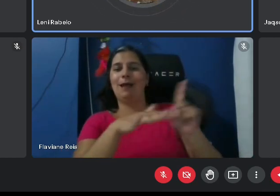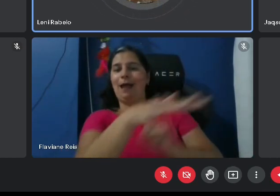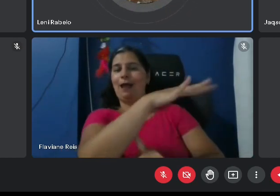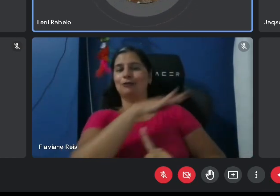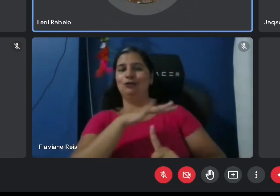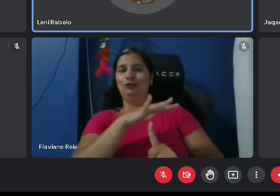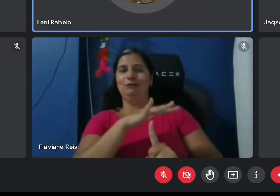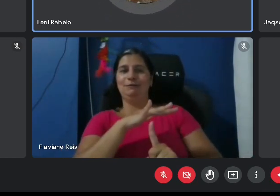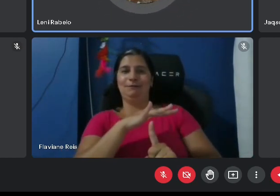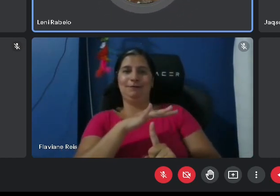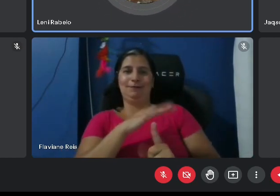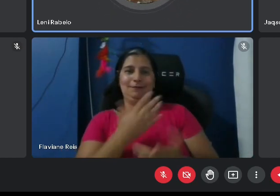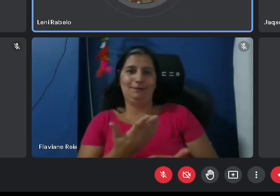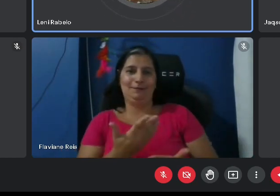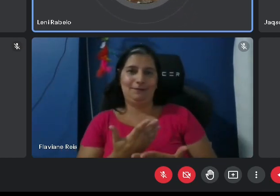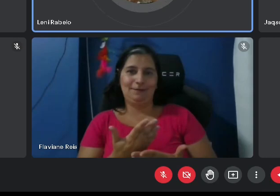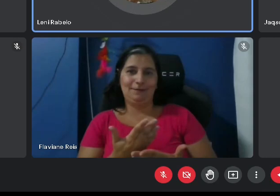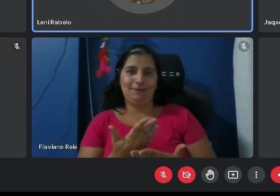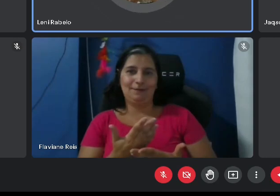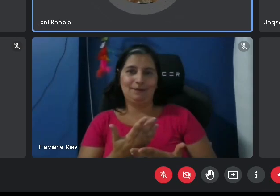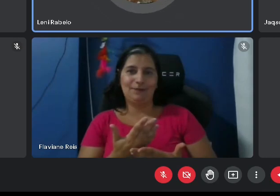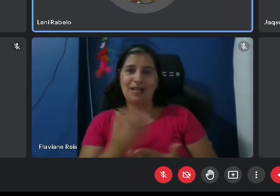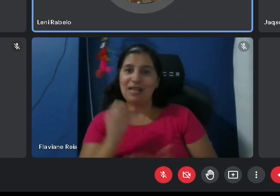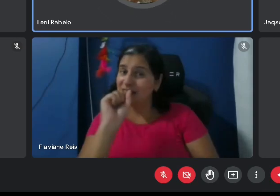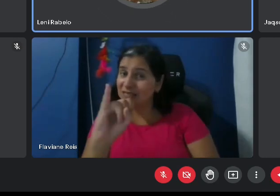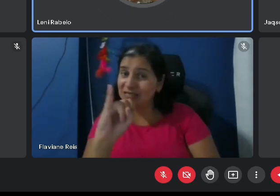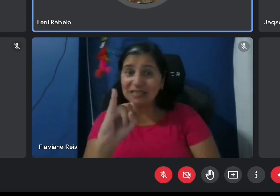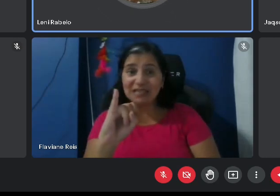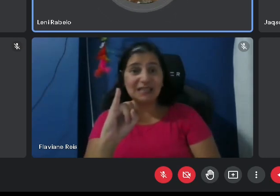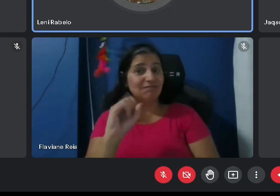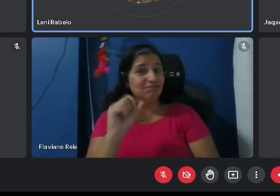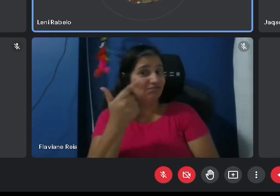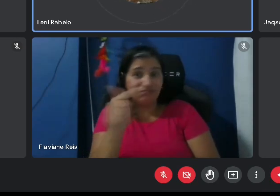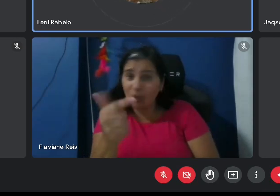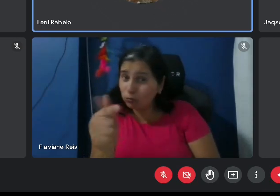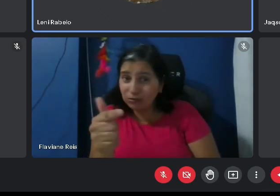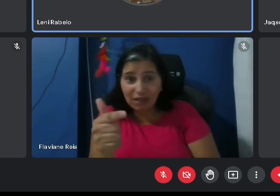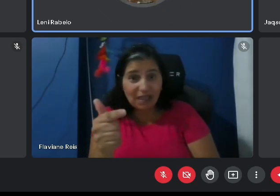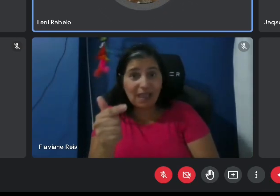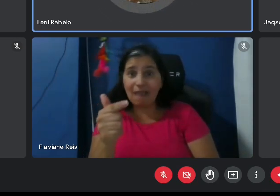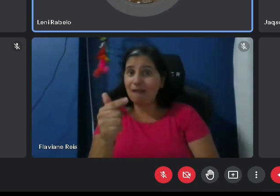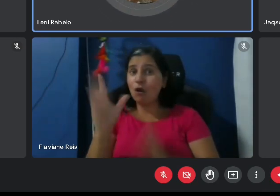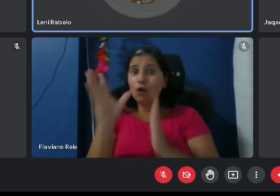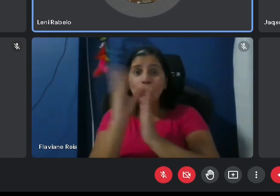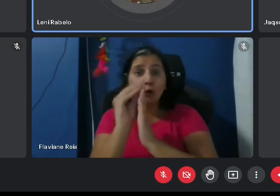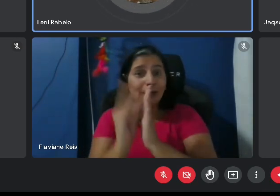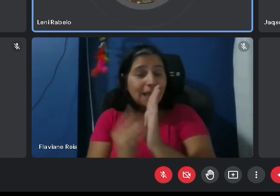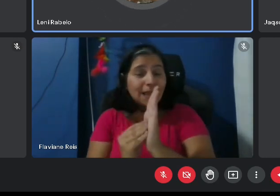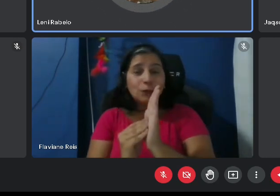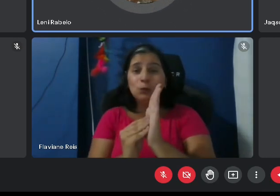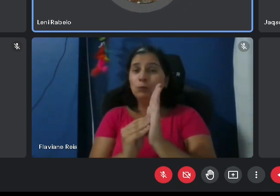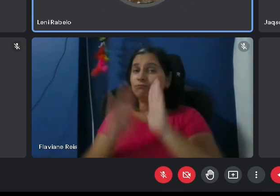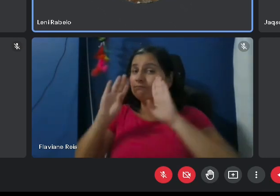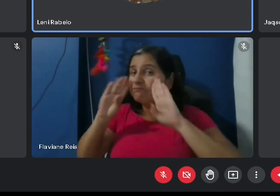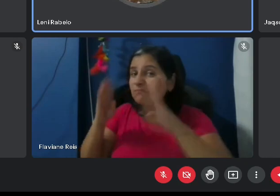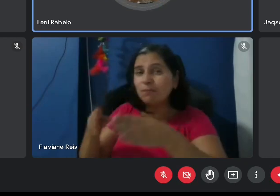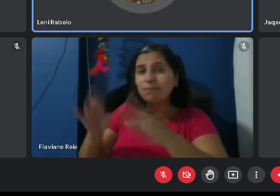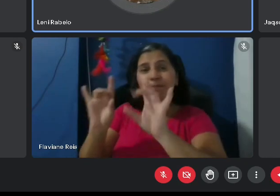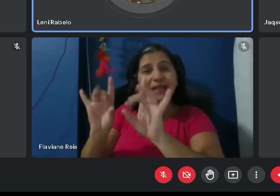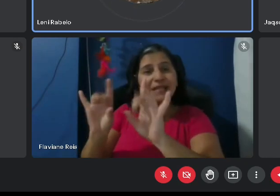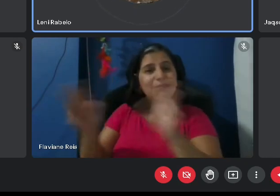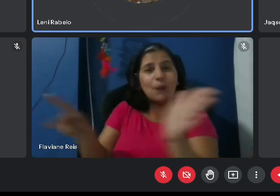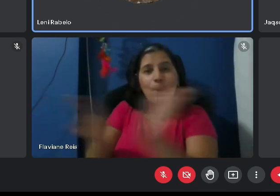para depois ingressar na sociedade, inserir nessa sociedade. Se isso não acontecer,